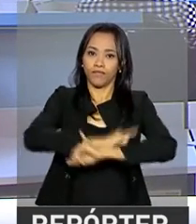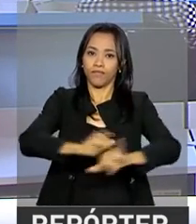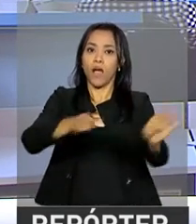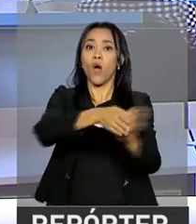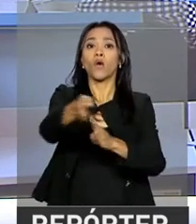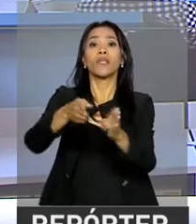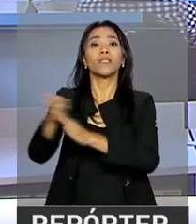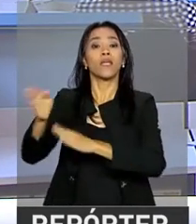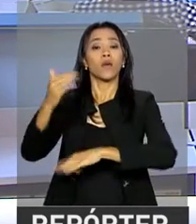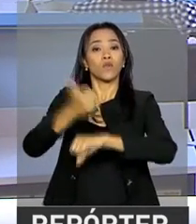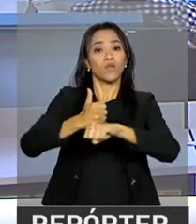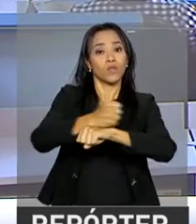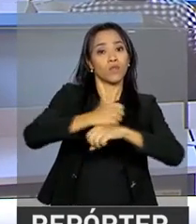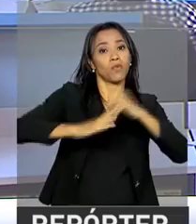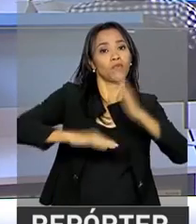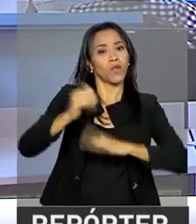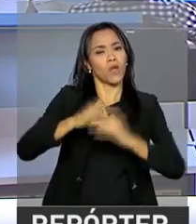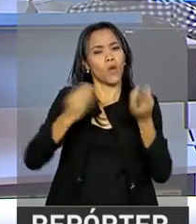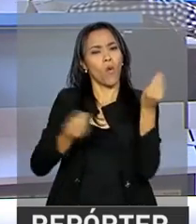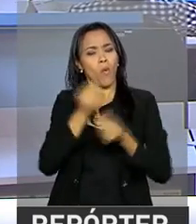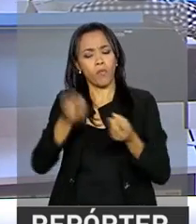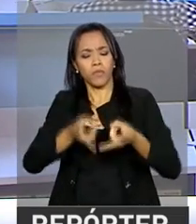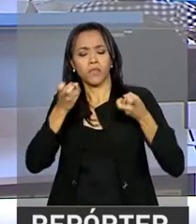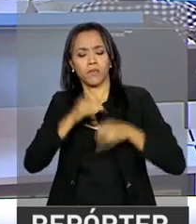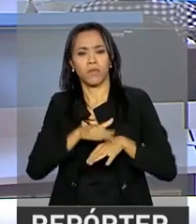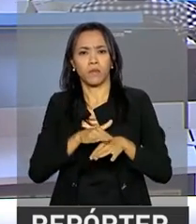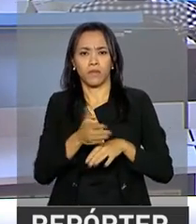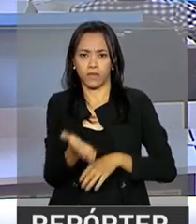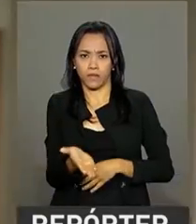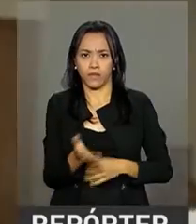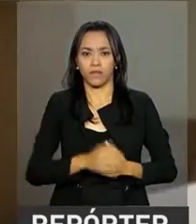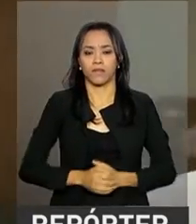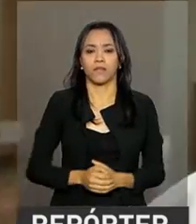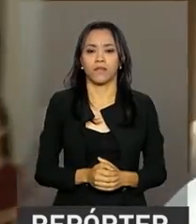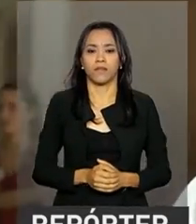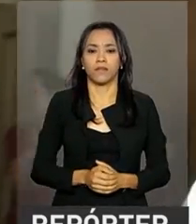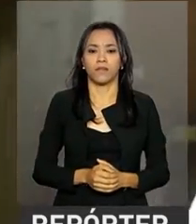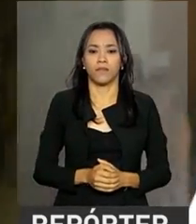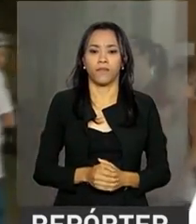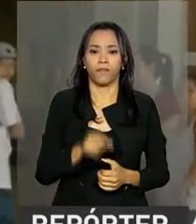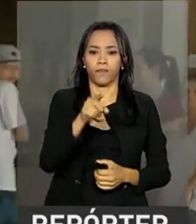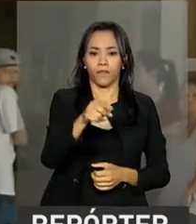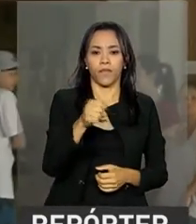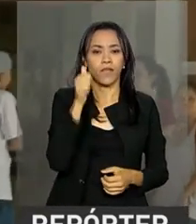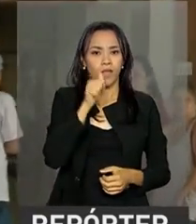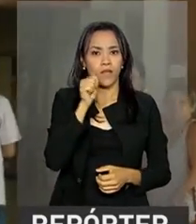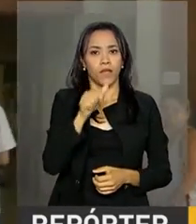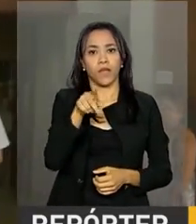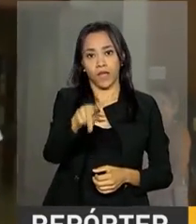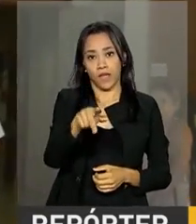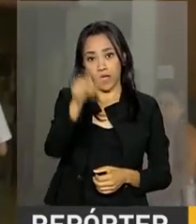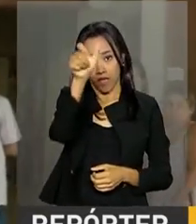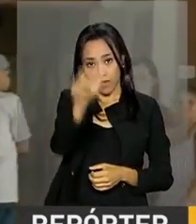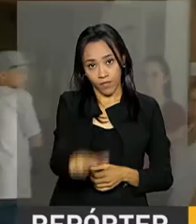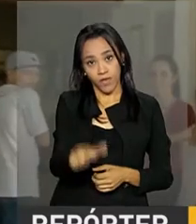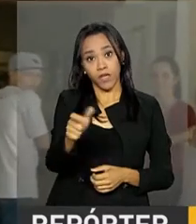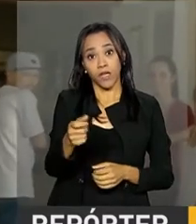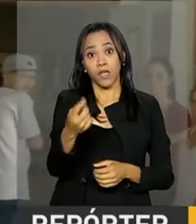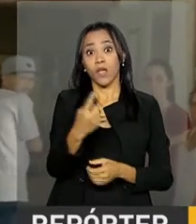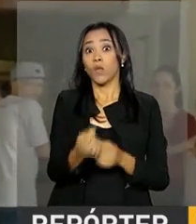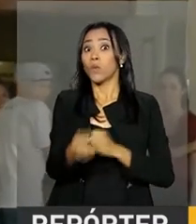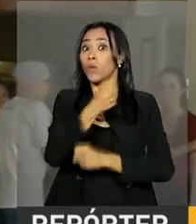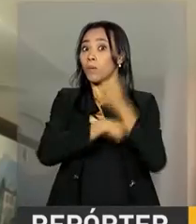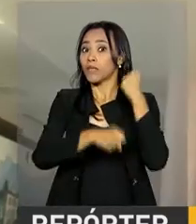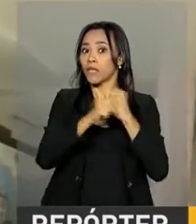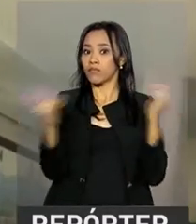auxiliar os profissionais no diagnóstico precoce da doença. Paola descobriu no ano passado que tinha um tumor